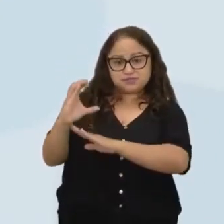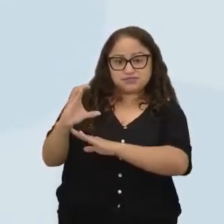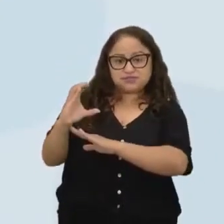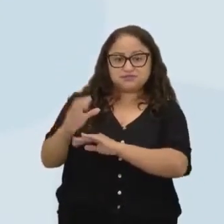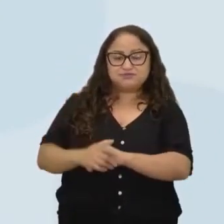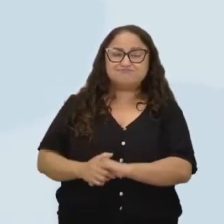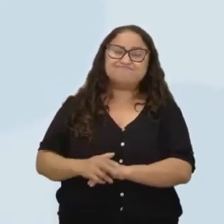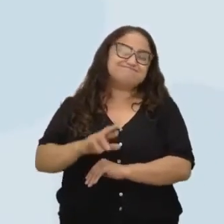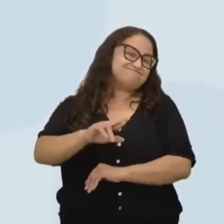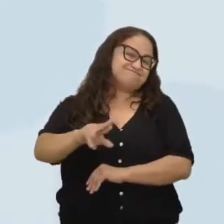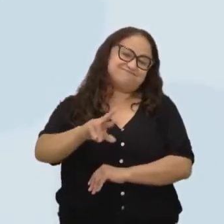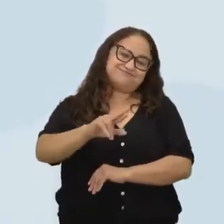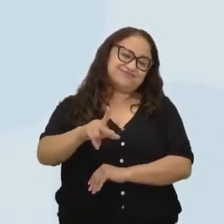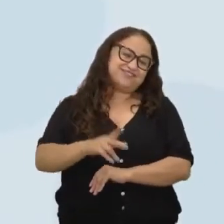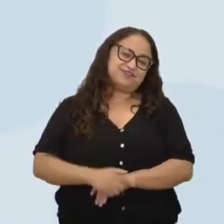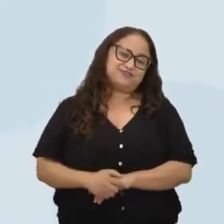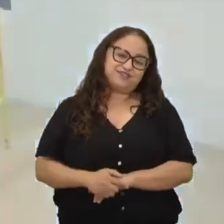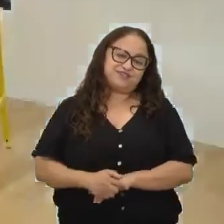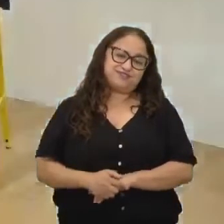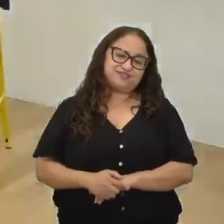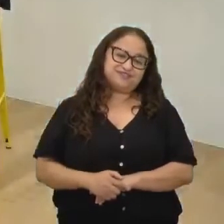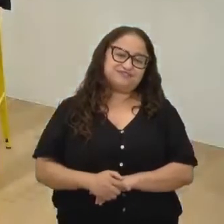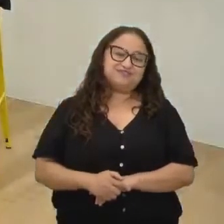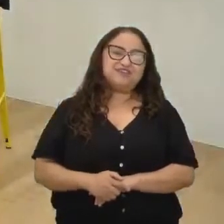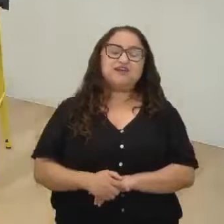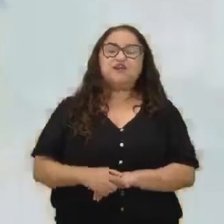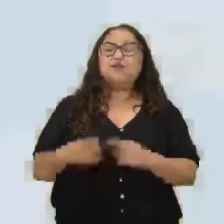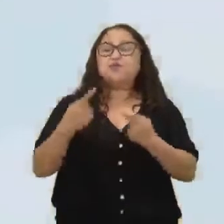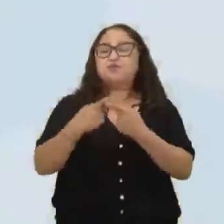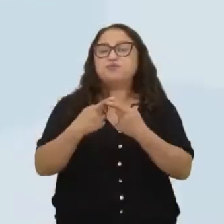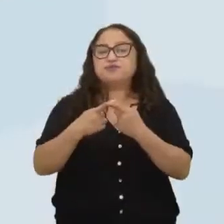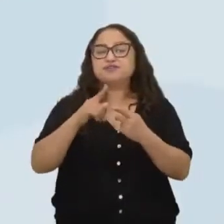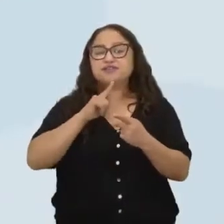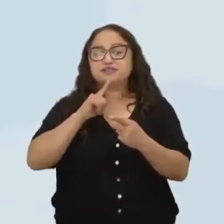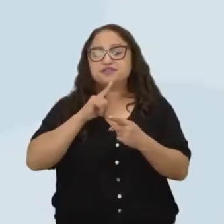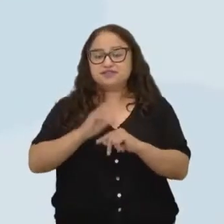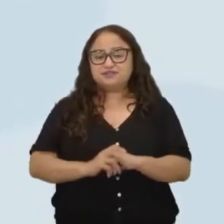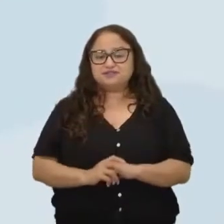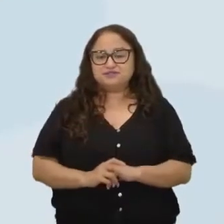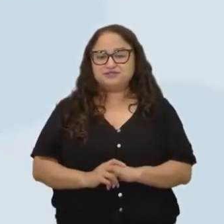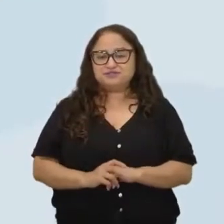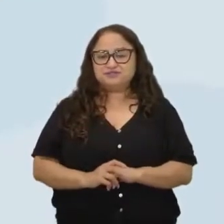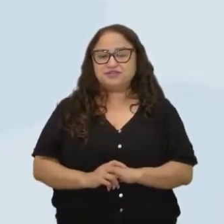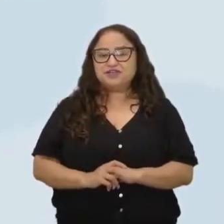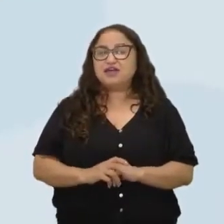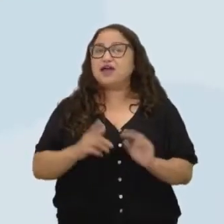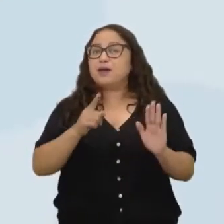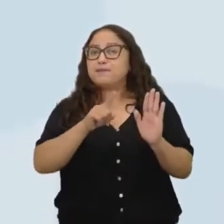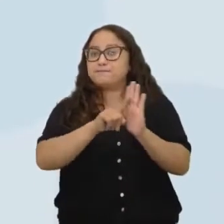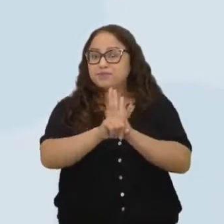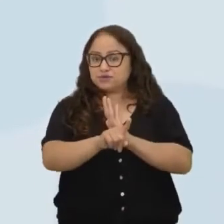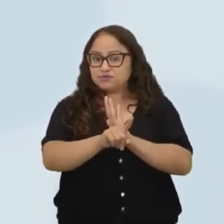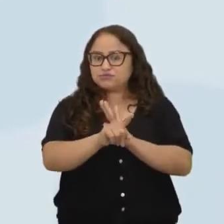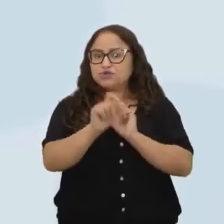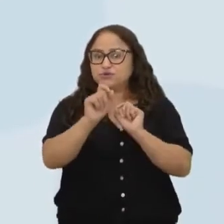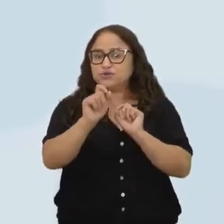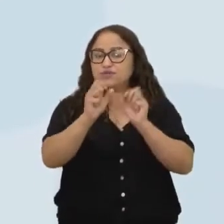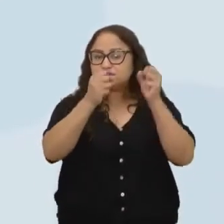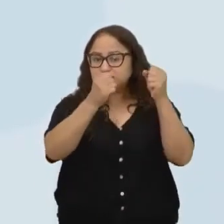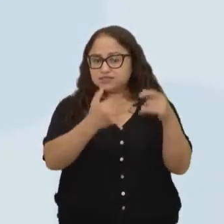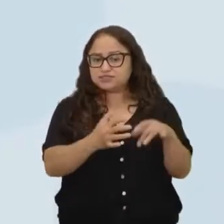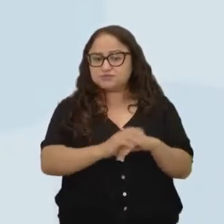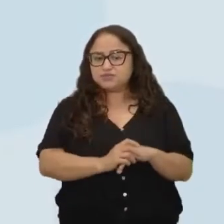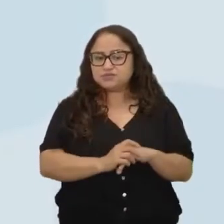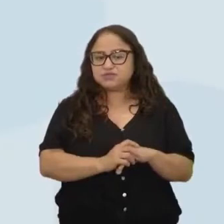C, mas não é. Mas é a letra. Não, mas olha só, Mara. Apesar a pergunta, não a pergunta. O que a pergunta fala?